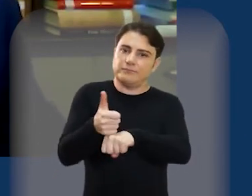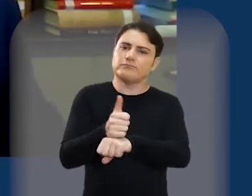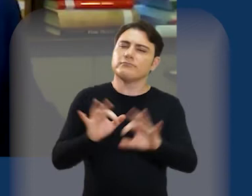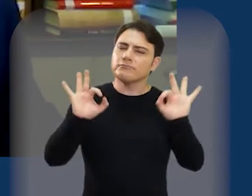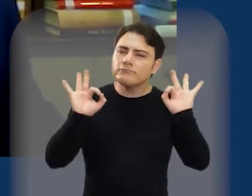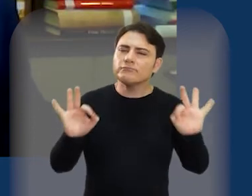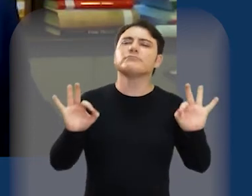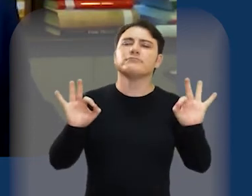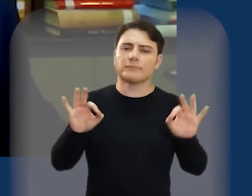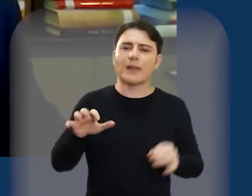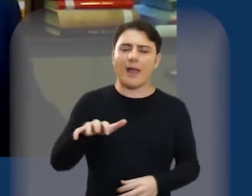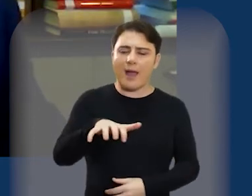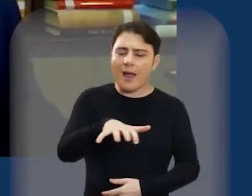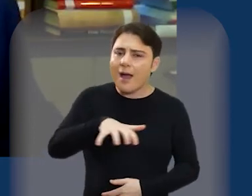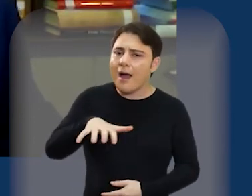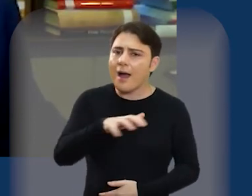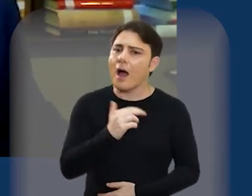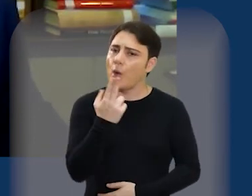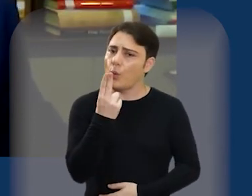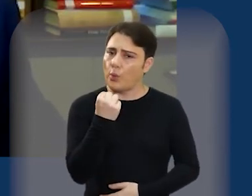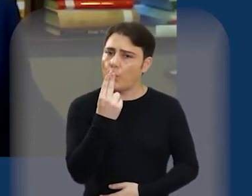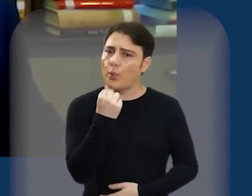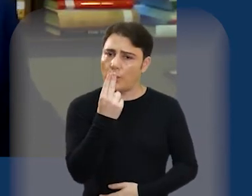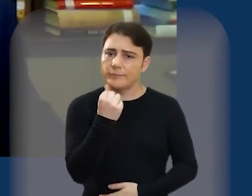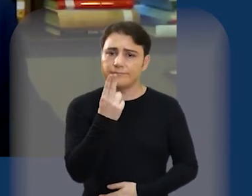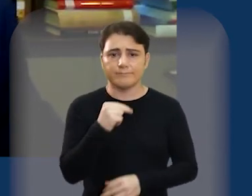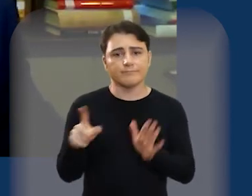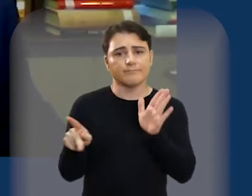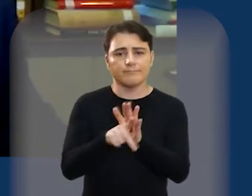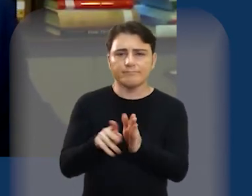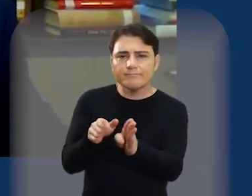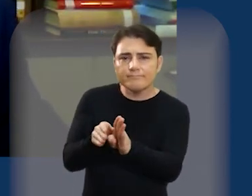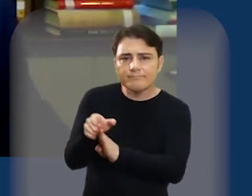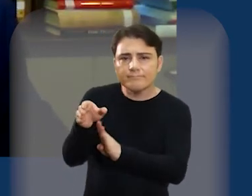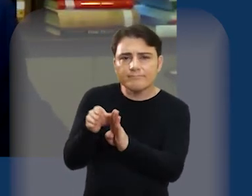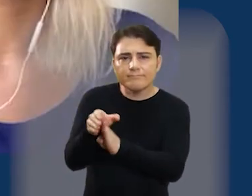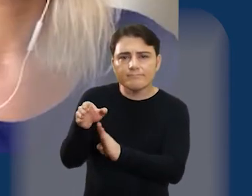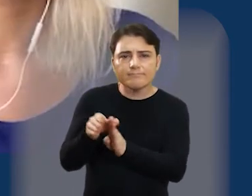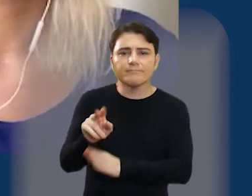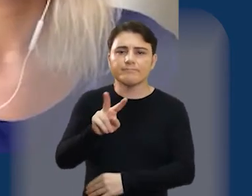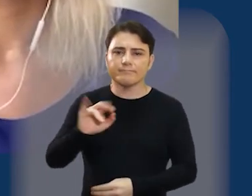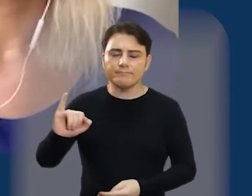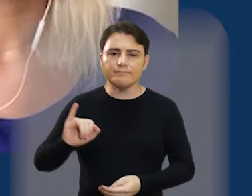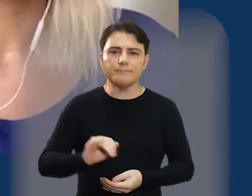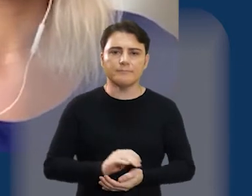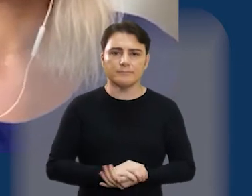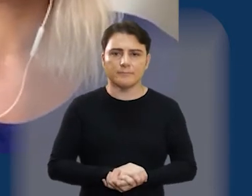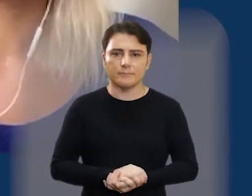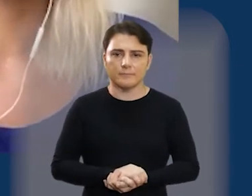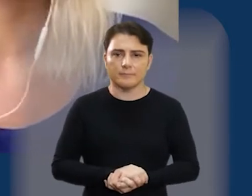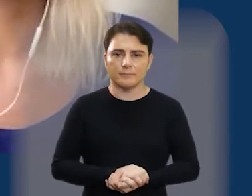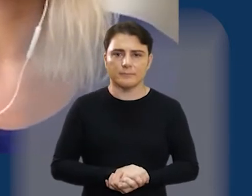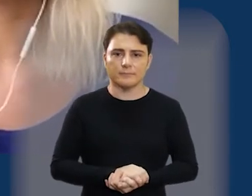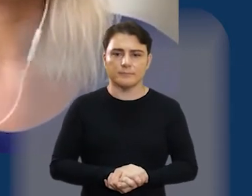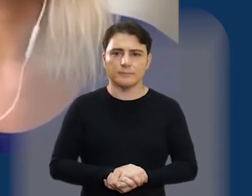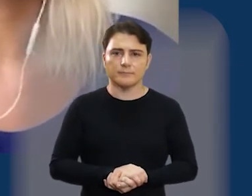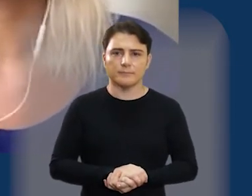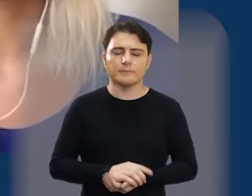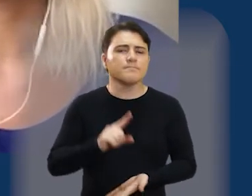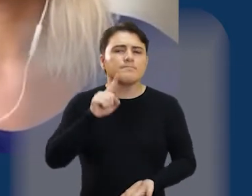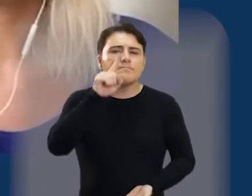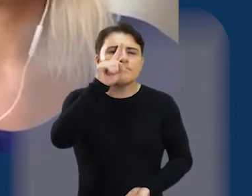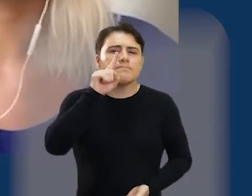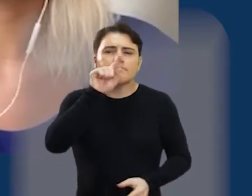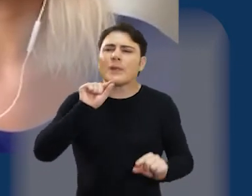com um profissional qualificado na área das ciências nutricionais. E quais seriam esses riscos,